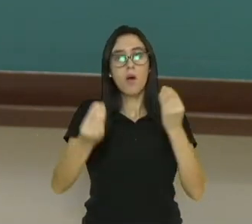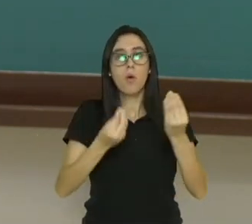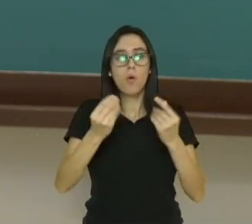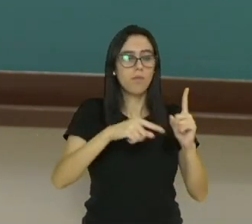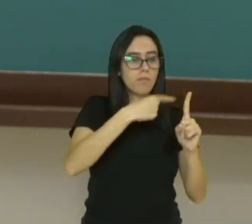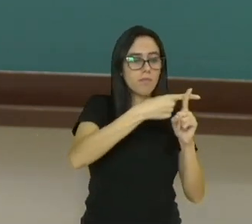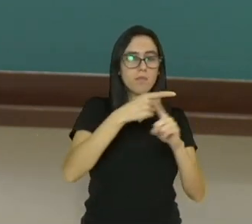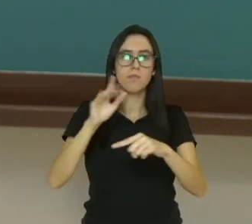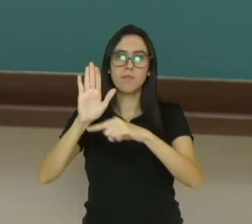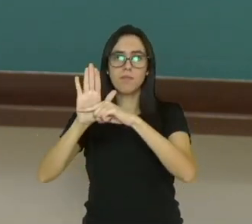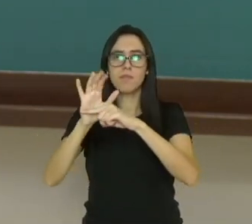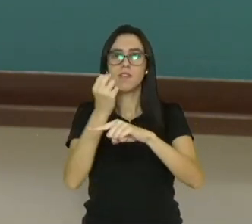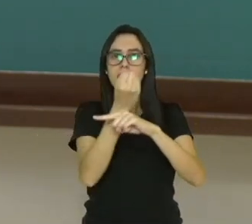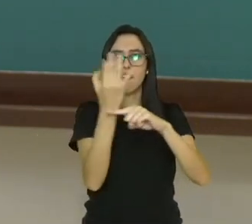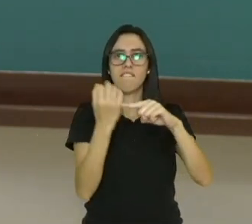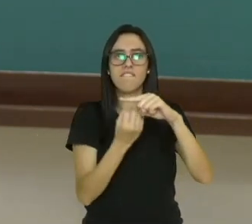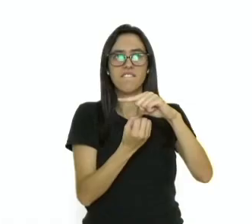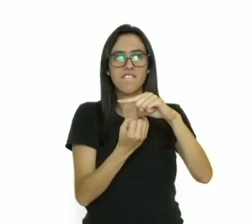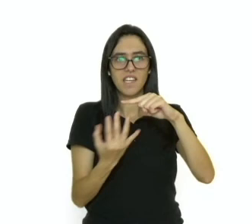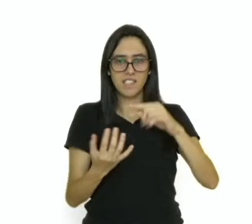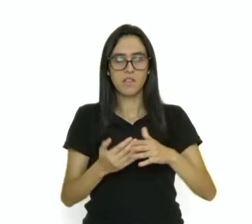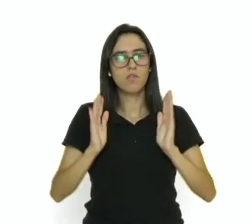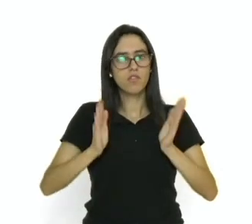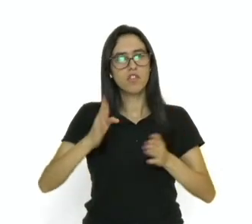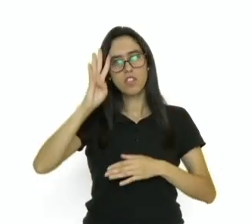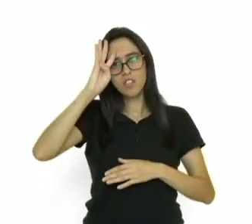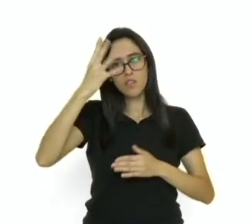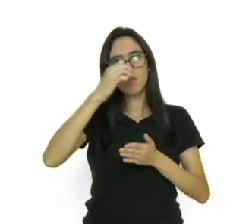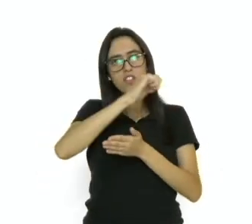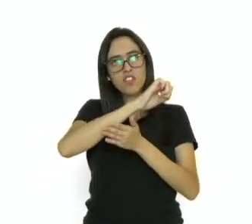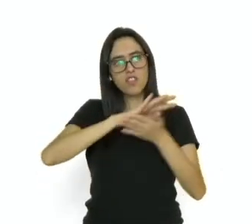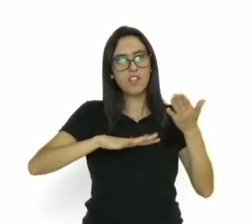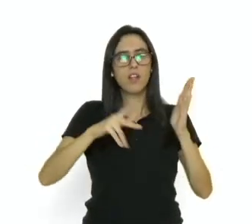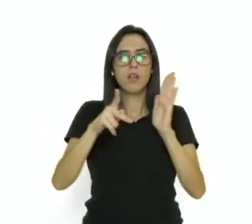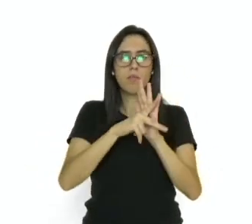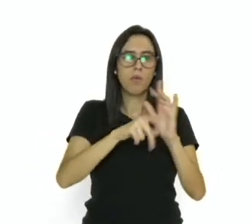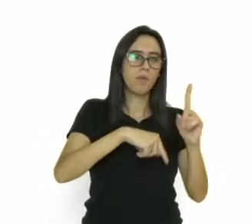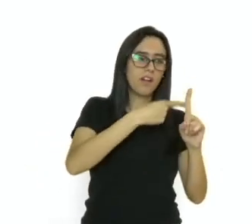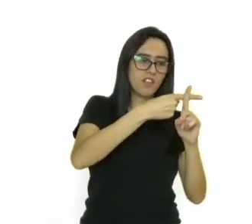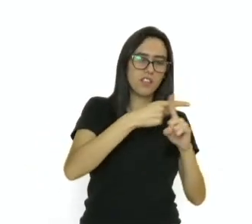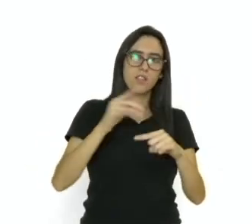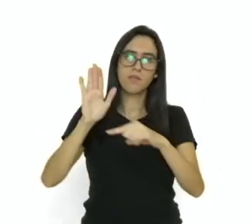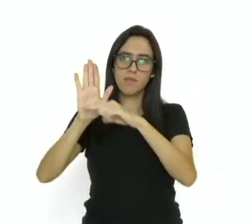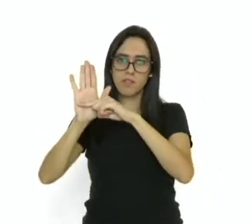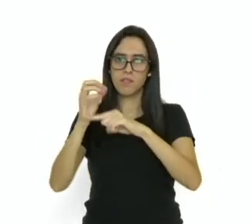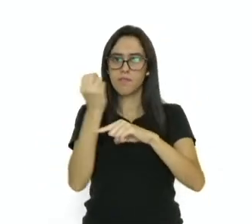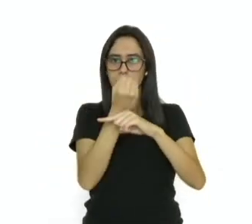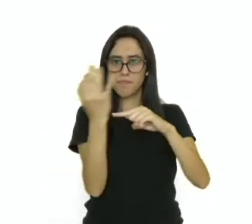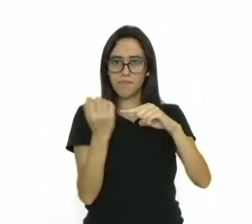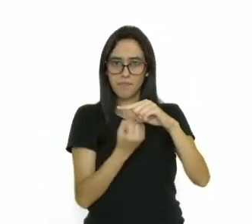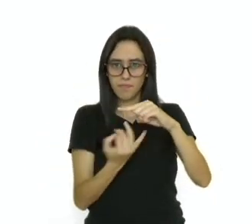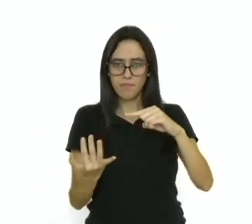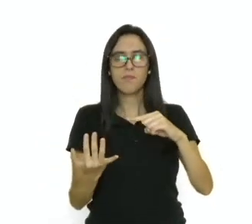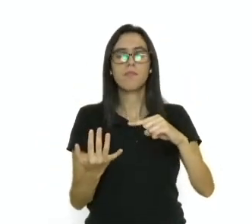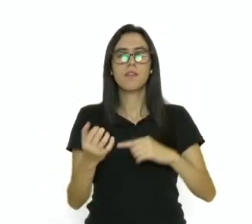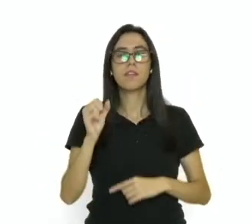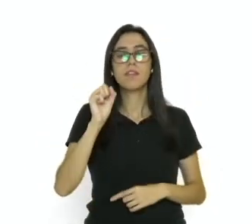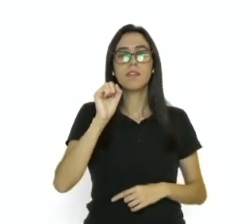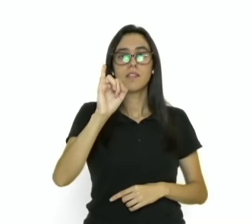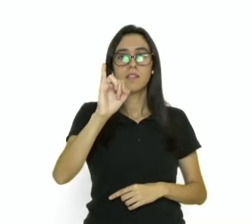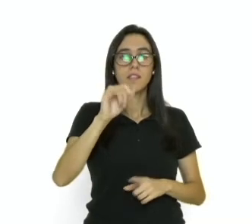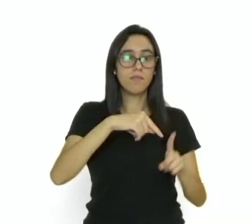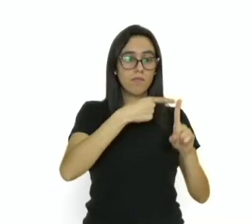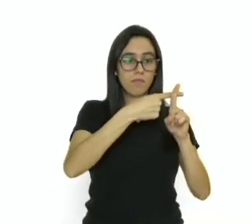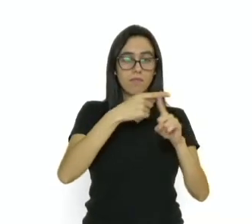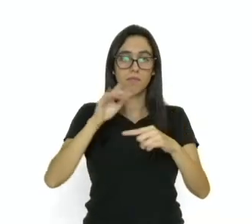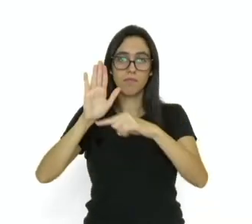adição e subtração de fração. Então, resolver problemas envolvendo a adição e a subtração de frações. Quando temos adição e subtração